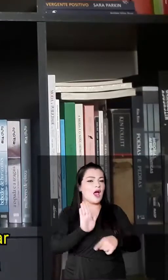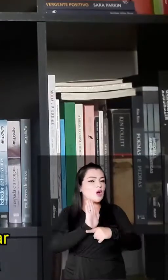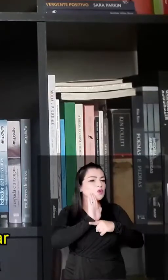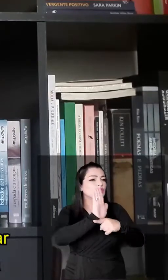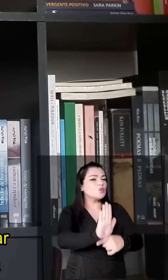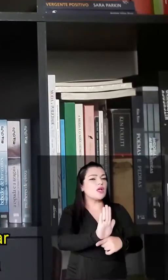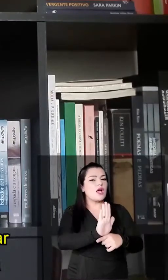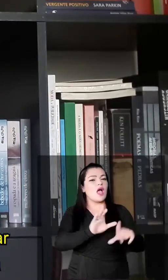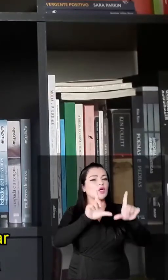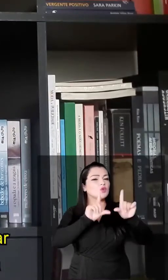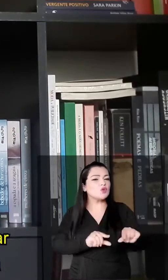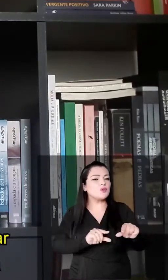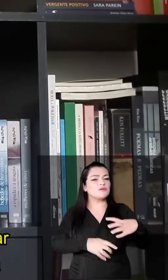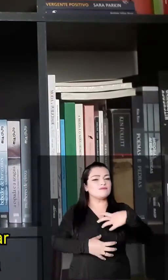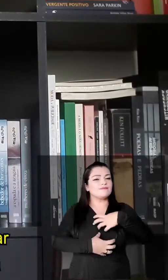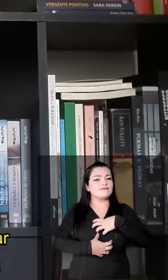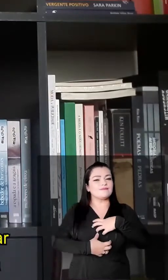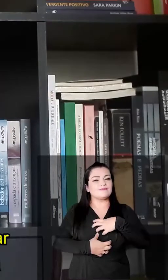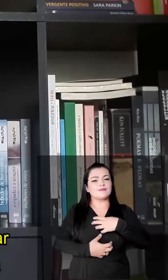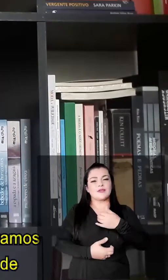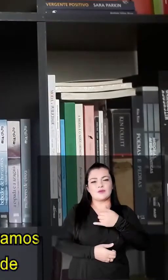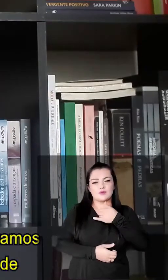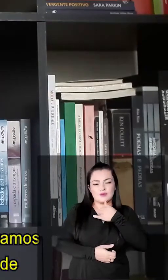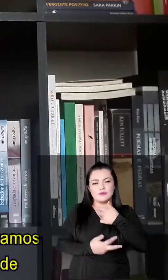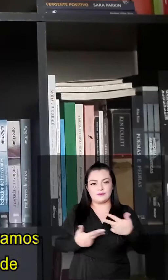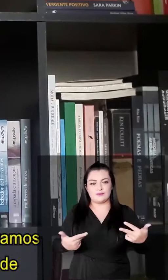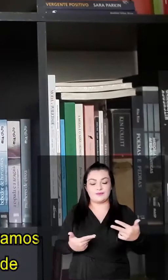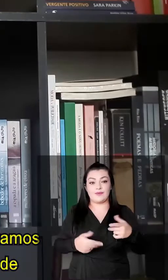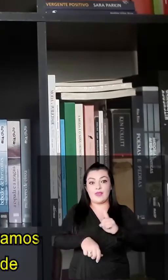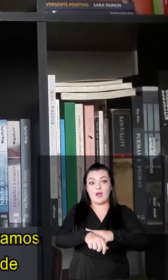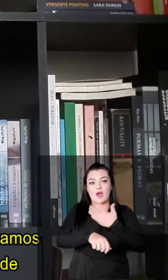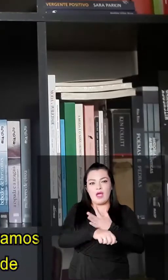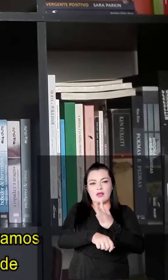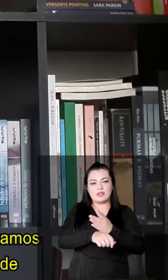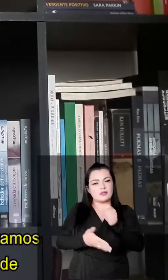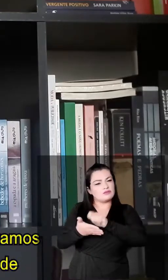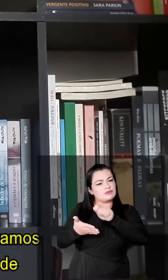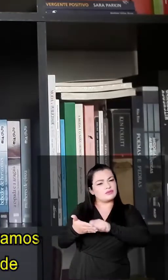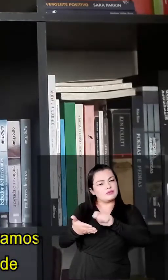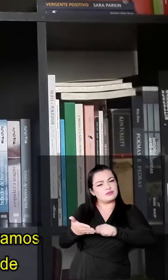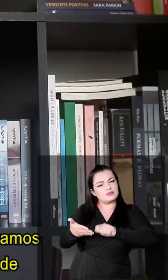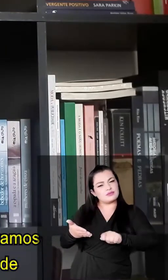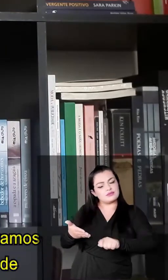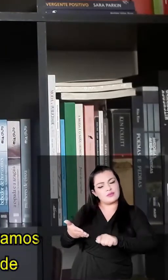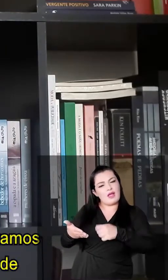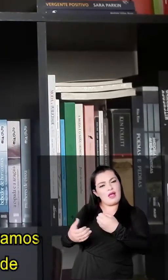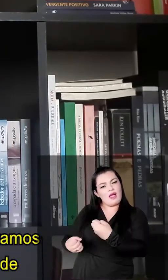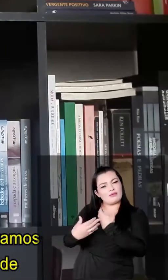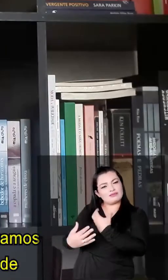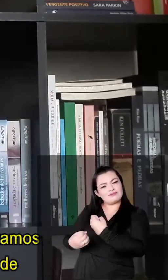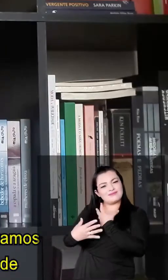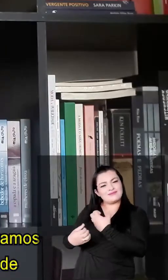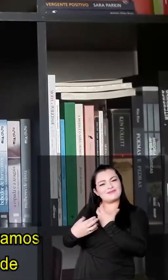para o alento. São exercícios de escrita que nos ajudam a nomear os sentimentos que estamos vivendo.